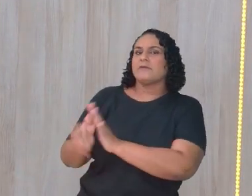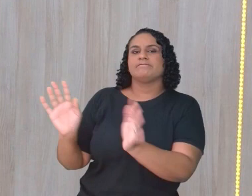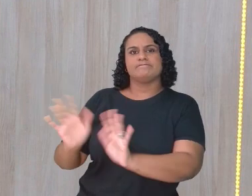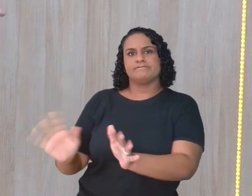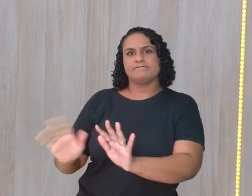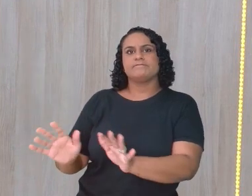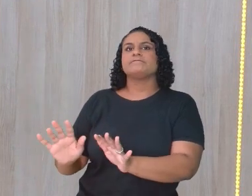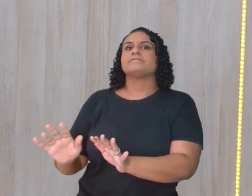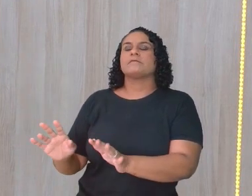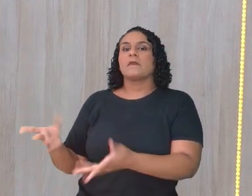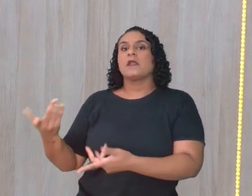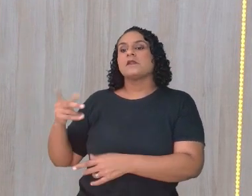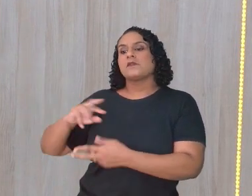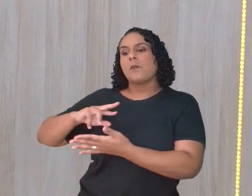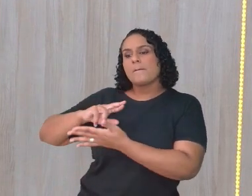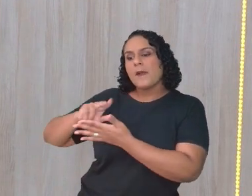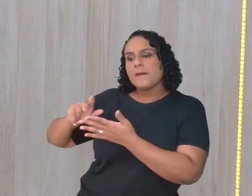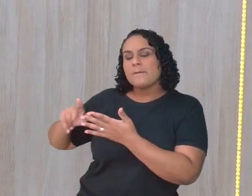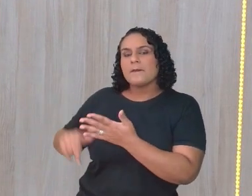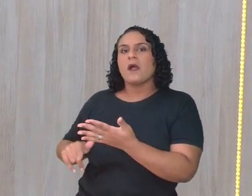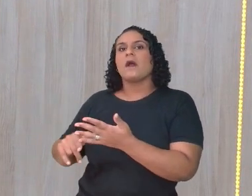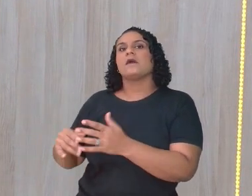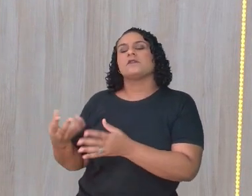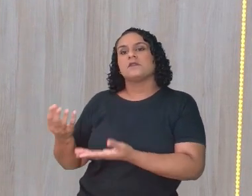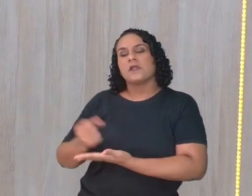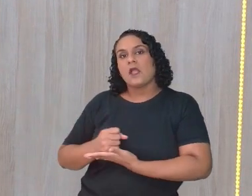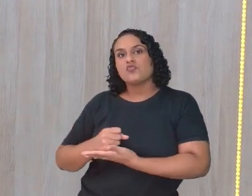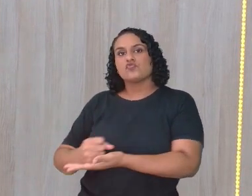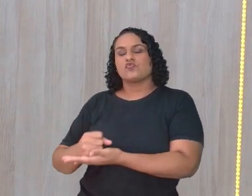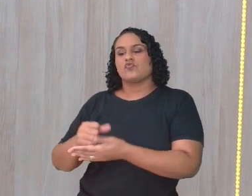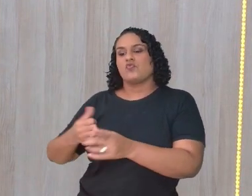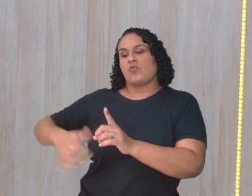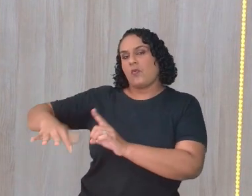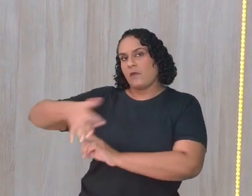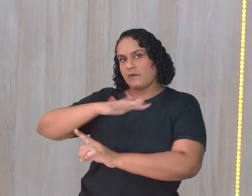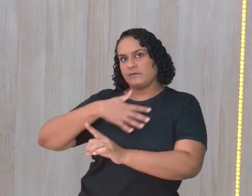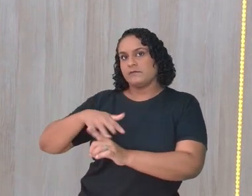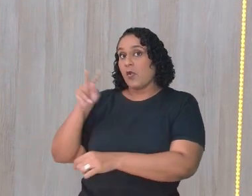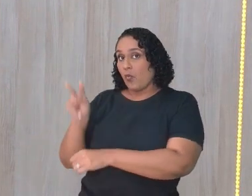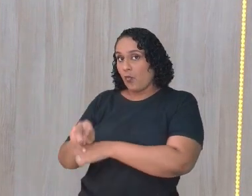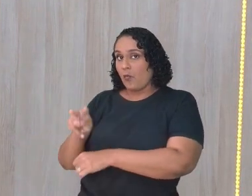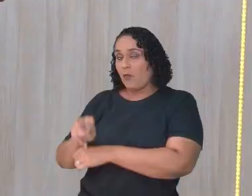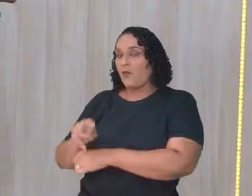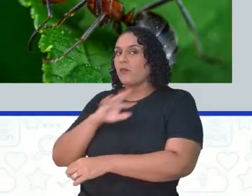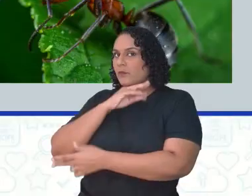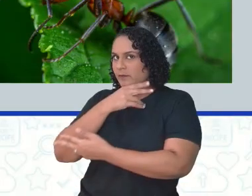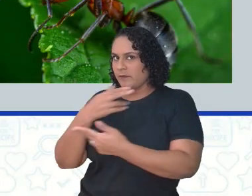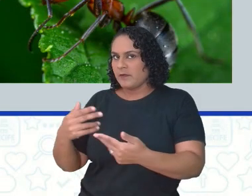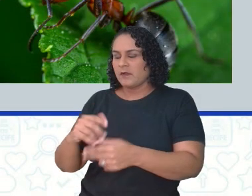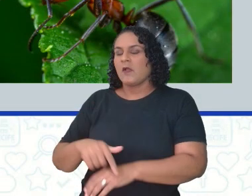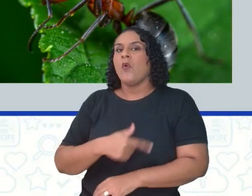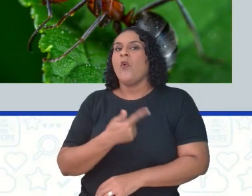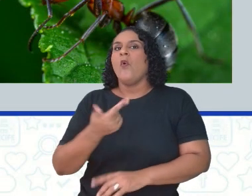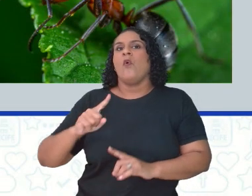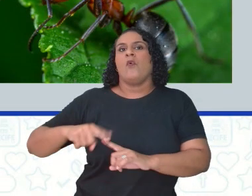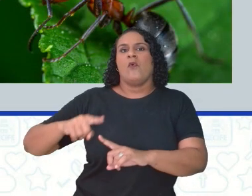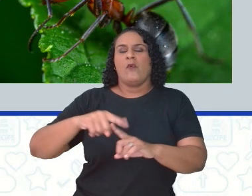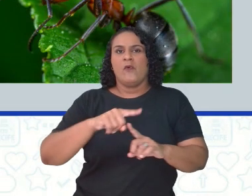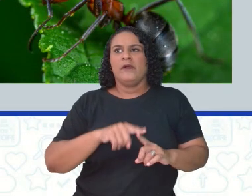são boas para o meio ambiente, né? Então, vamos preservar esses animais. Então, outro tipo de